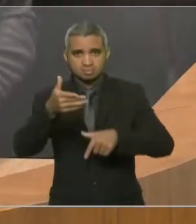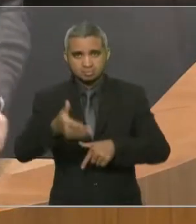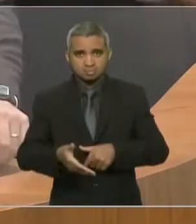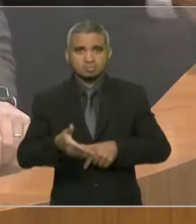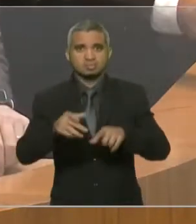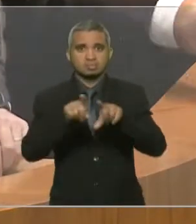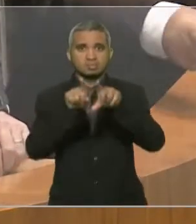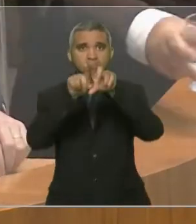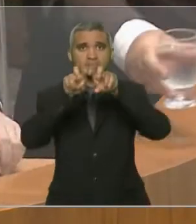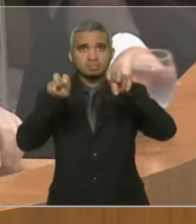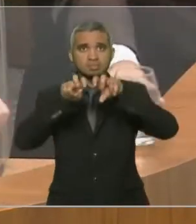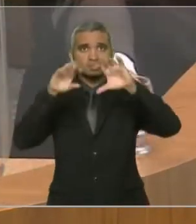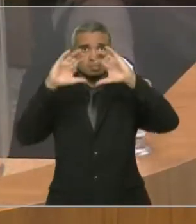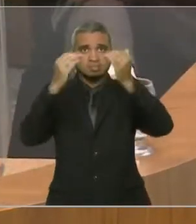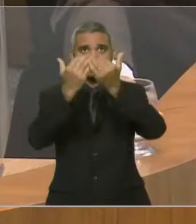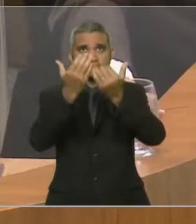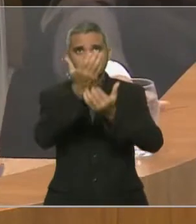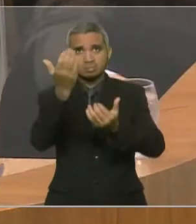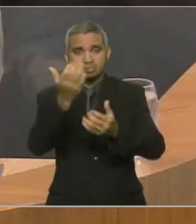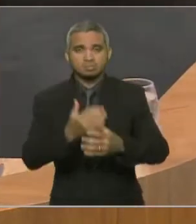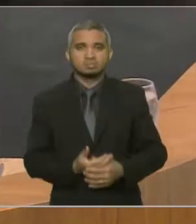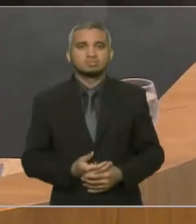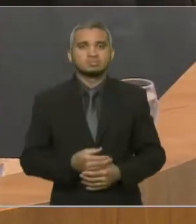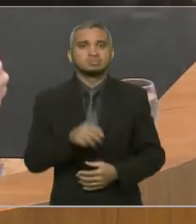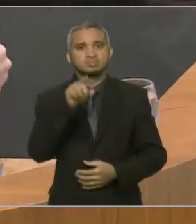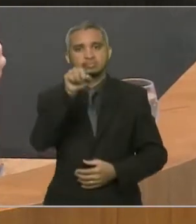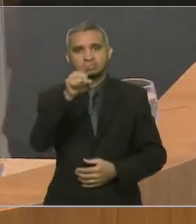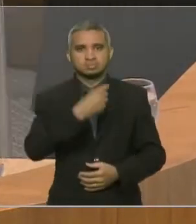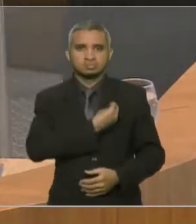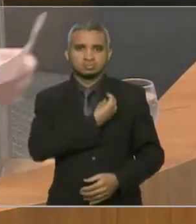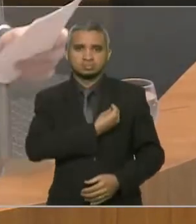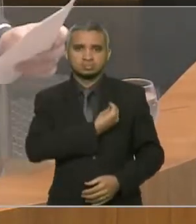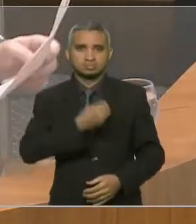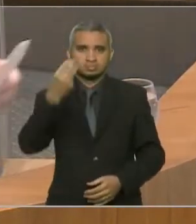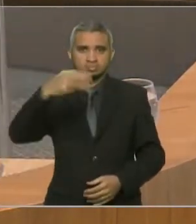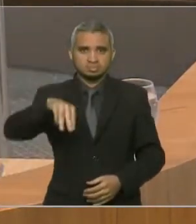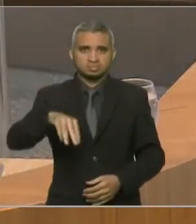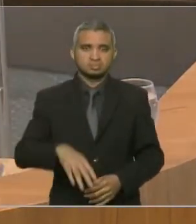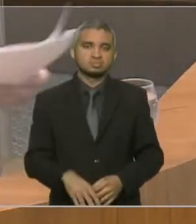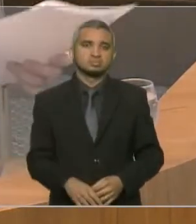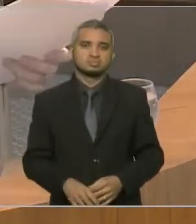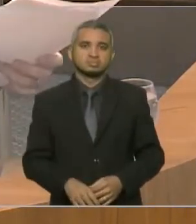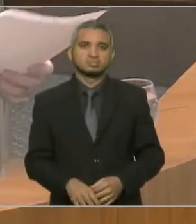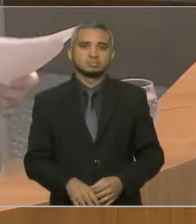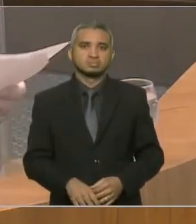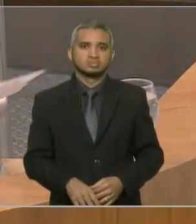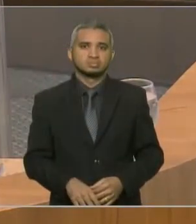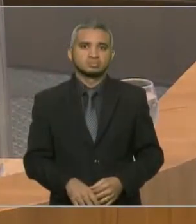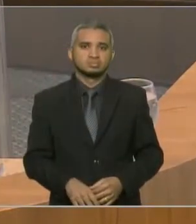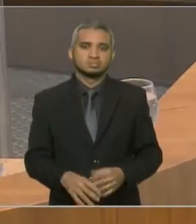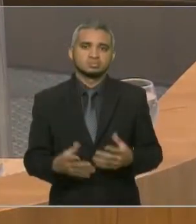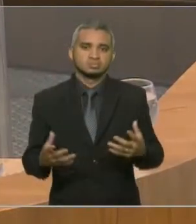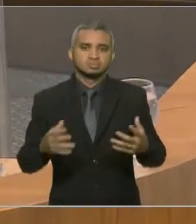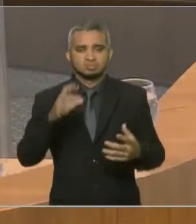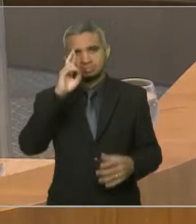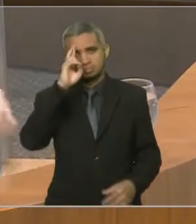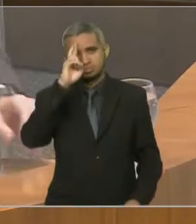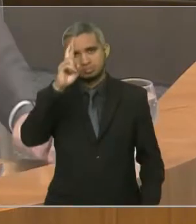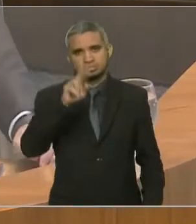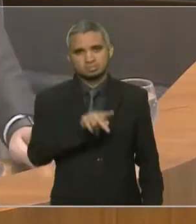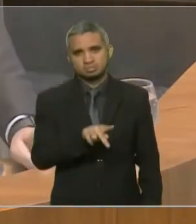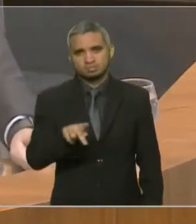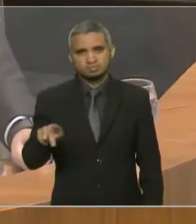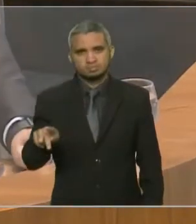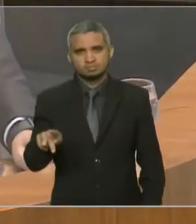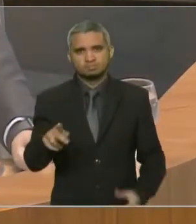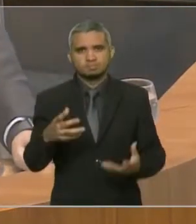imprensa, maranhense. Senhor presidente, lamento profundamente essa discussão que nós tivemos